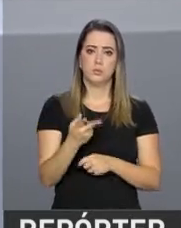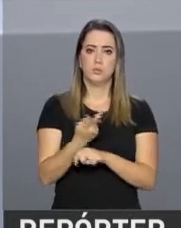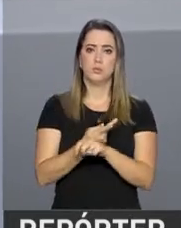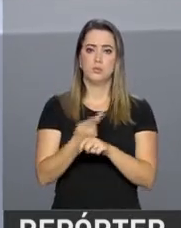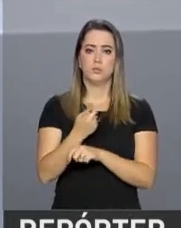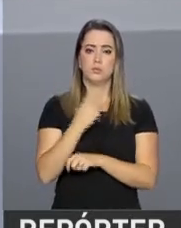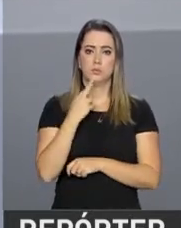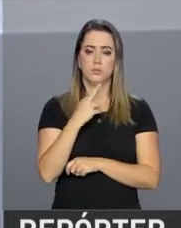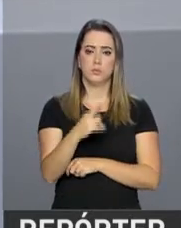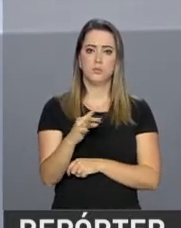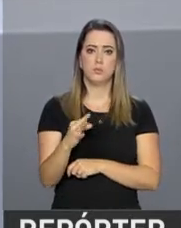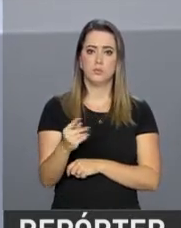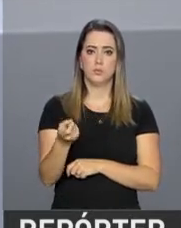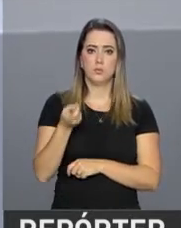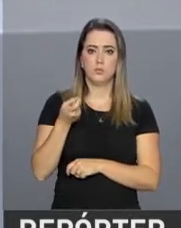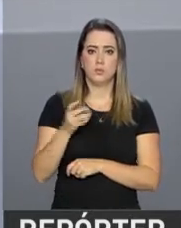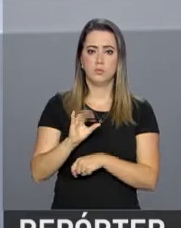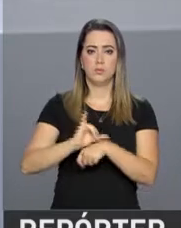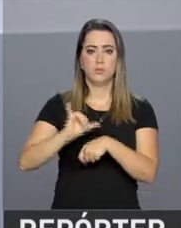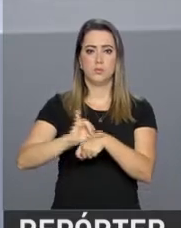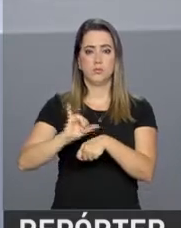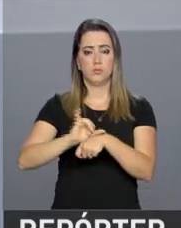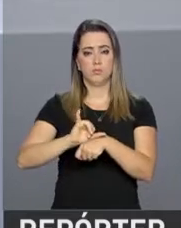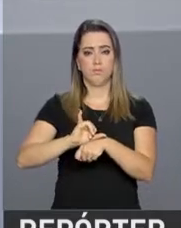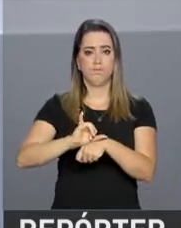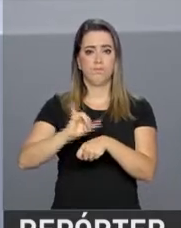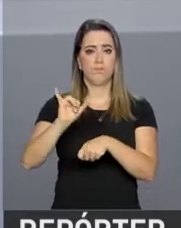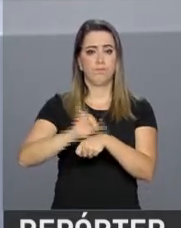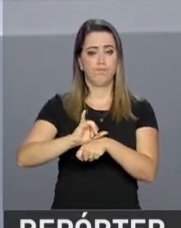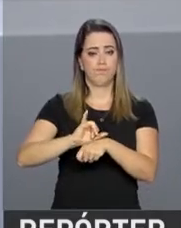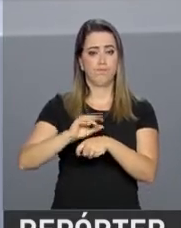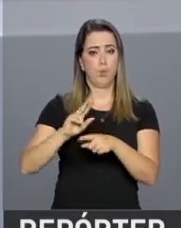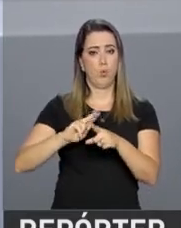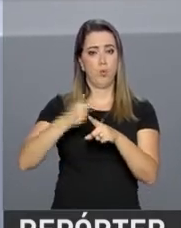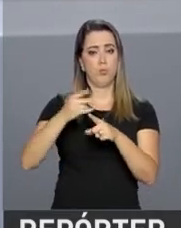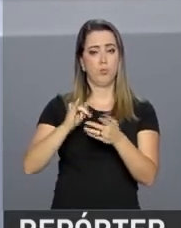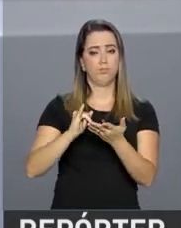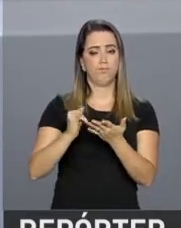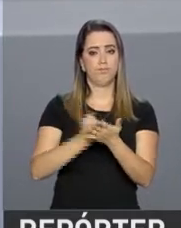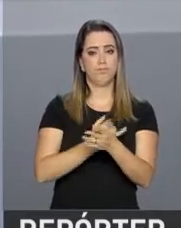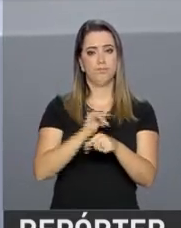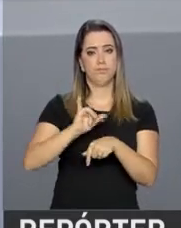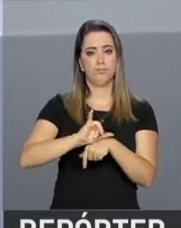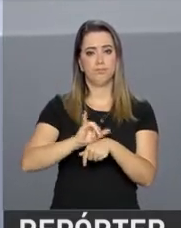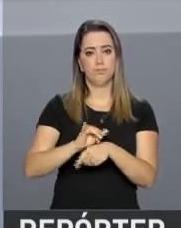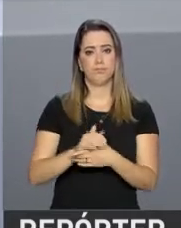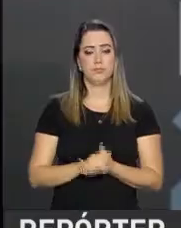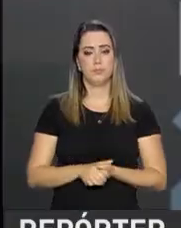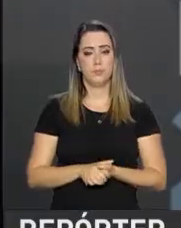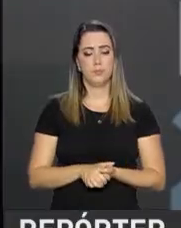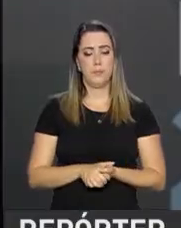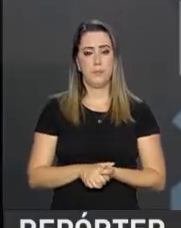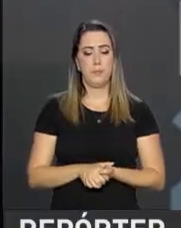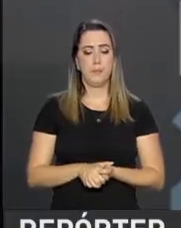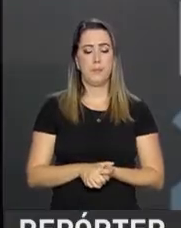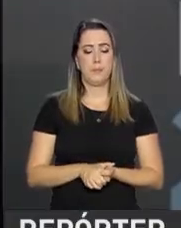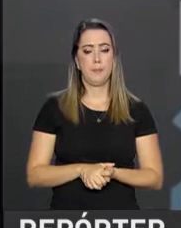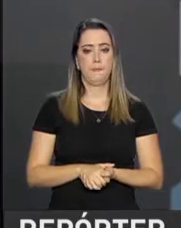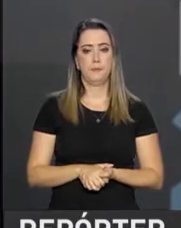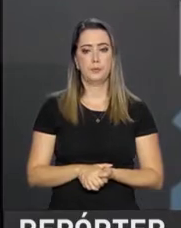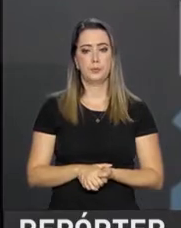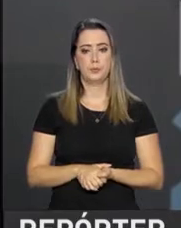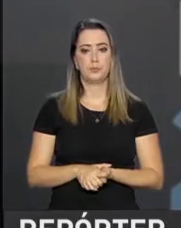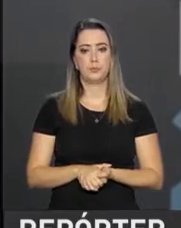vai buscar uma solução sobre a taxa de sobre a taxação de aço por parte dos estados unidos a